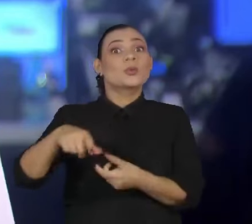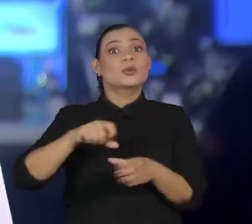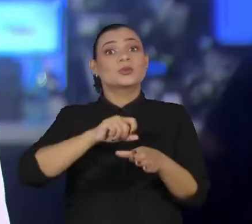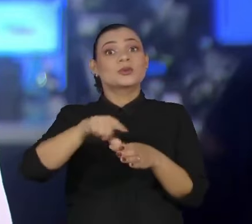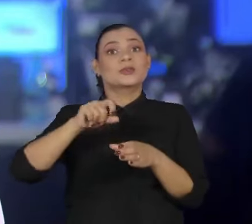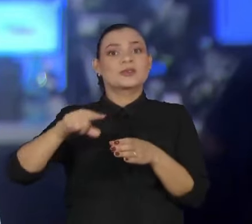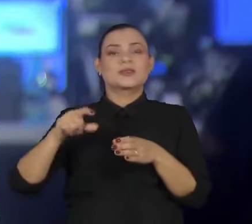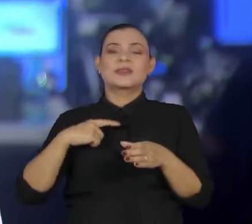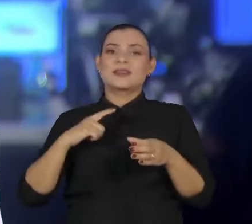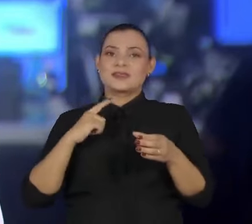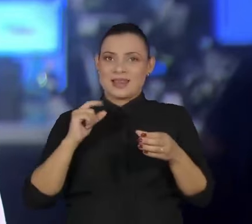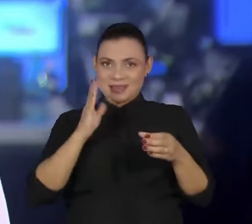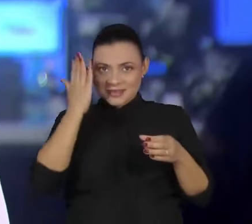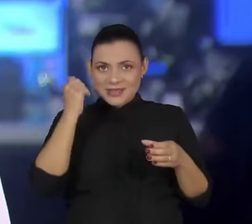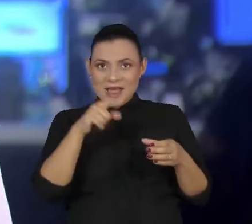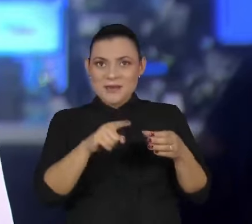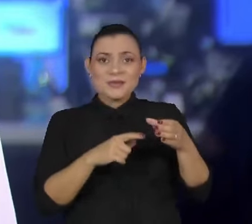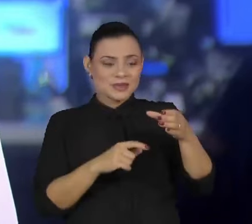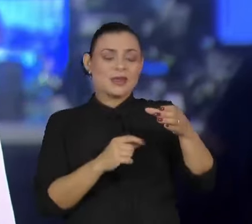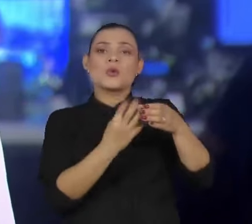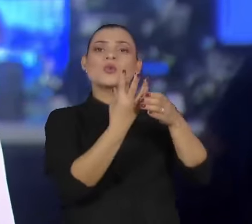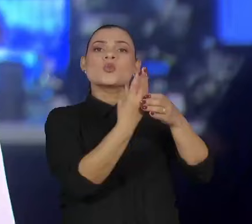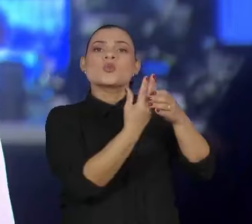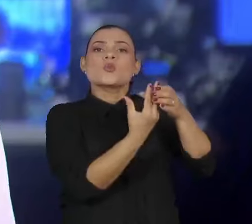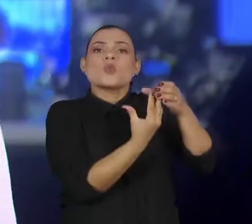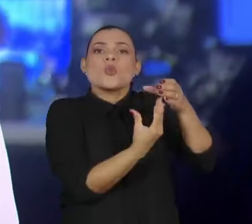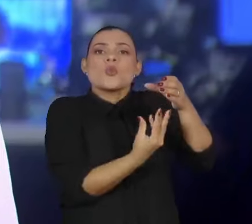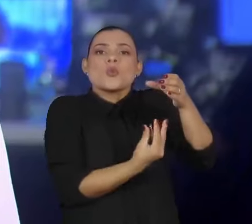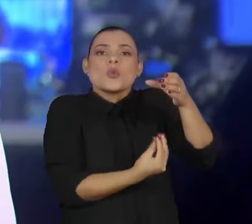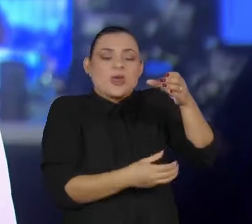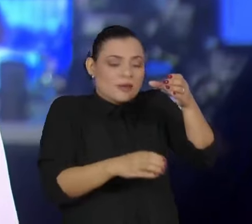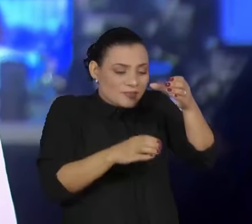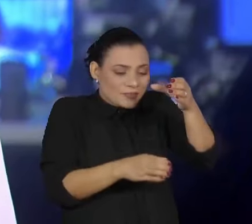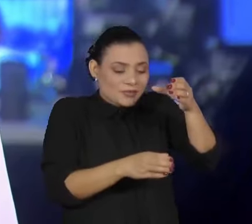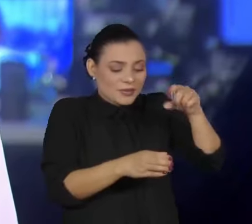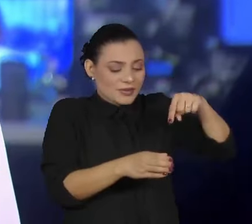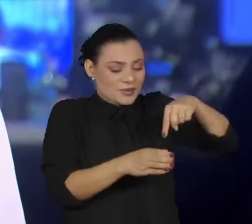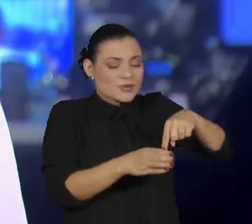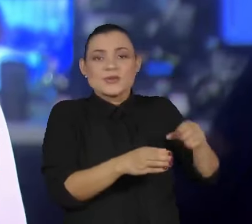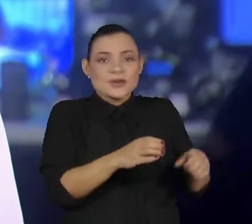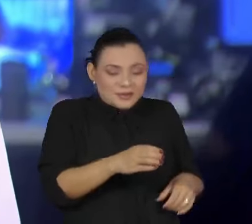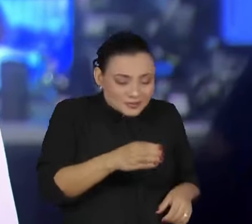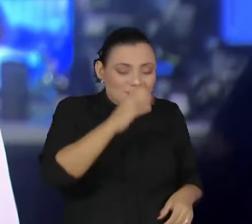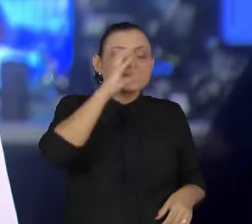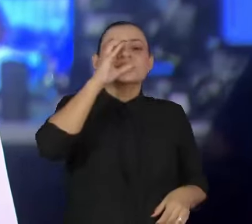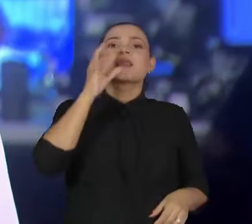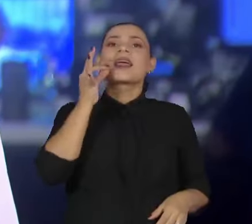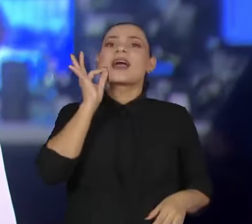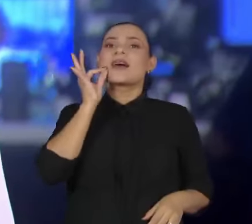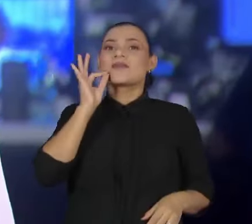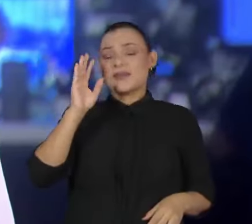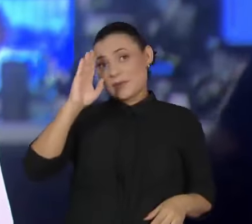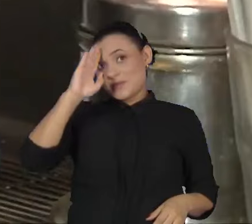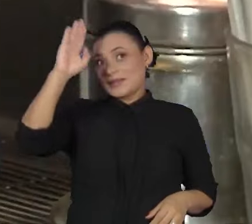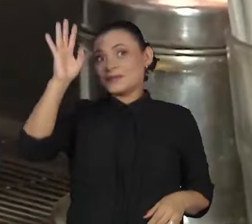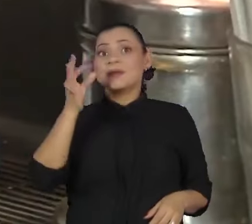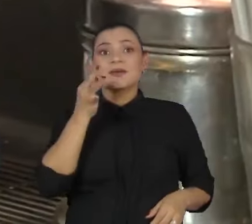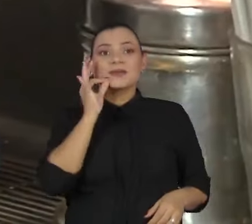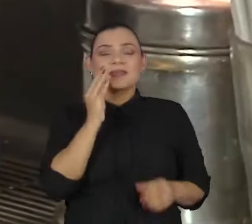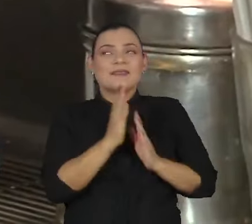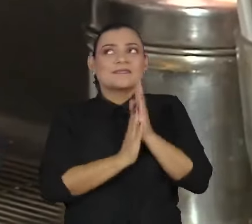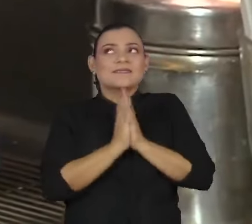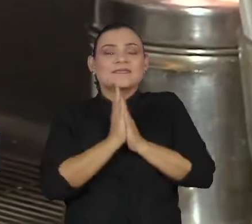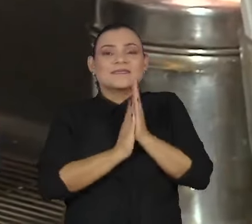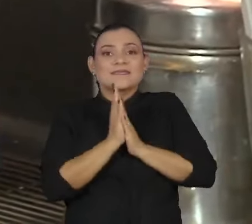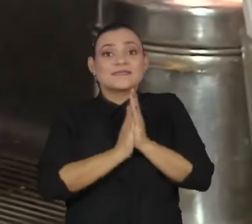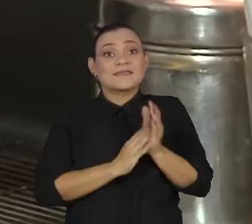Coado, como antigamente, ou expresso, à moda italiana, o café é uma das bebidas preferidas do brasileiro.